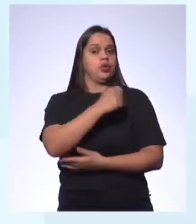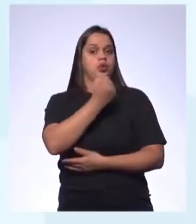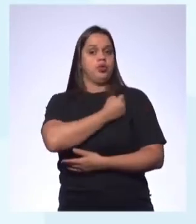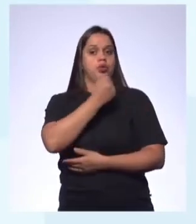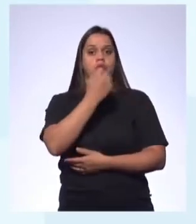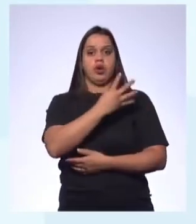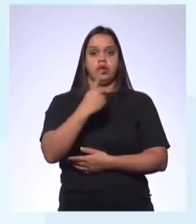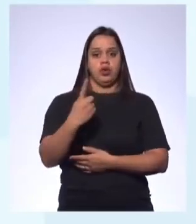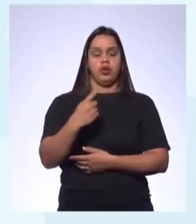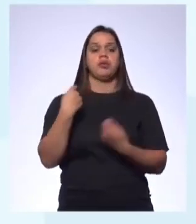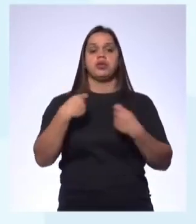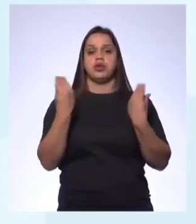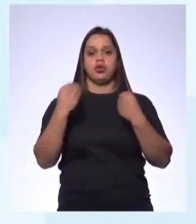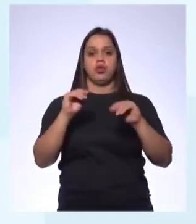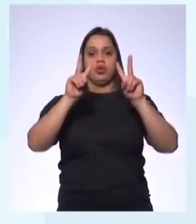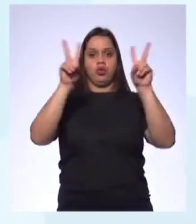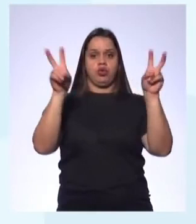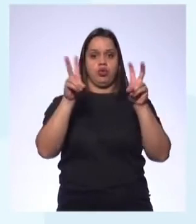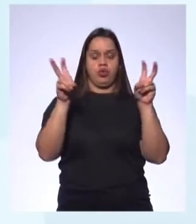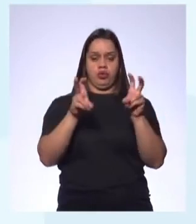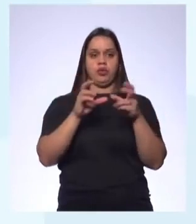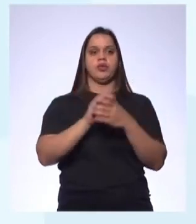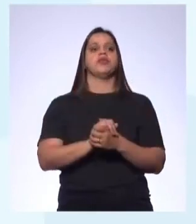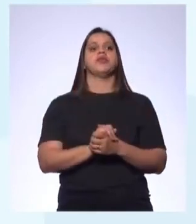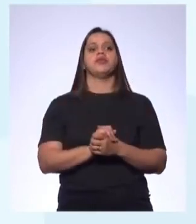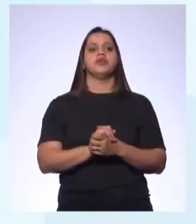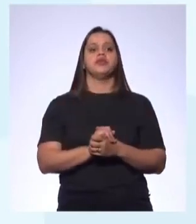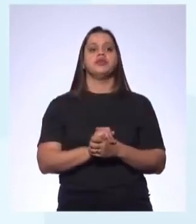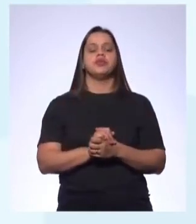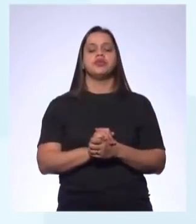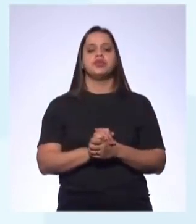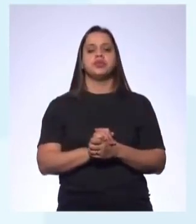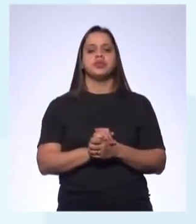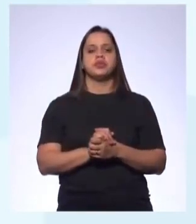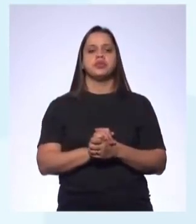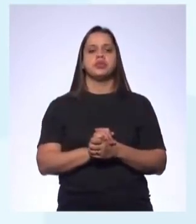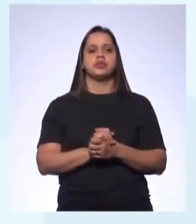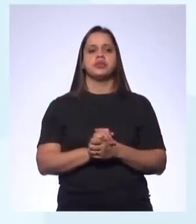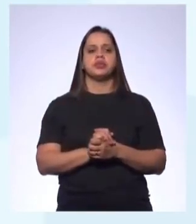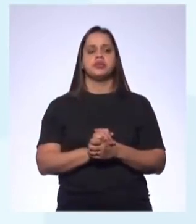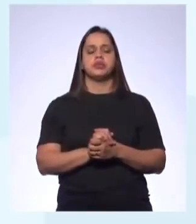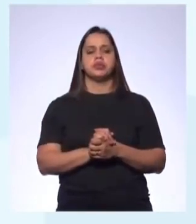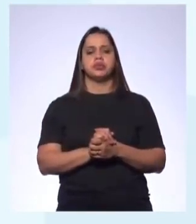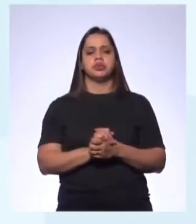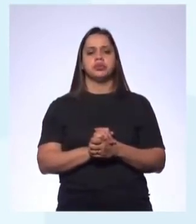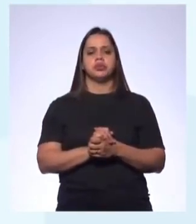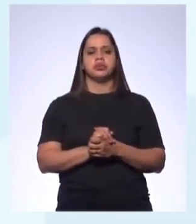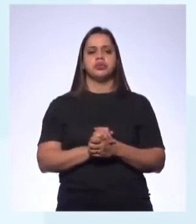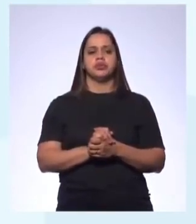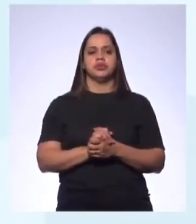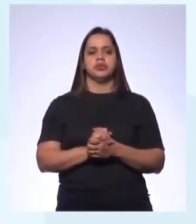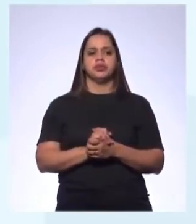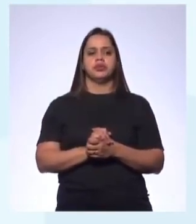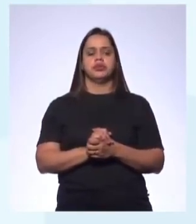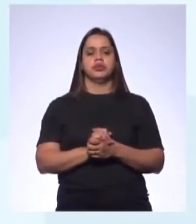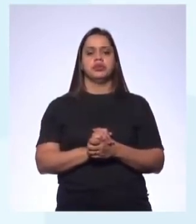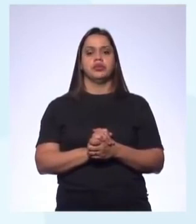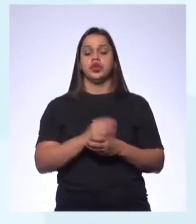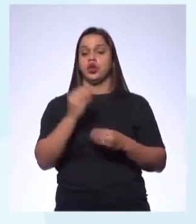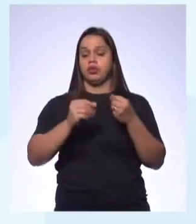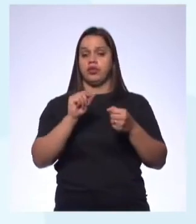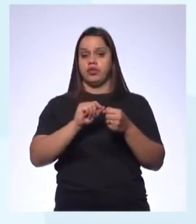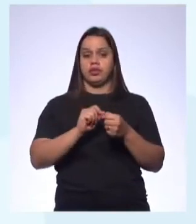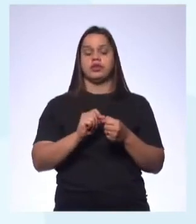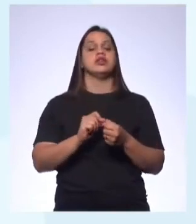título ali, que é My Hereditary Tree Shape. Tá? Então, esse é o título. Numa das mãos, você vai colocar